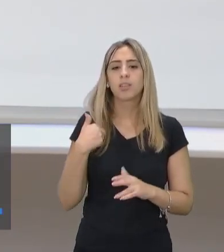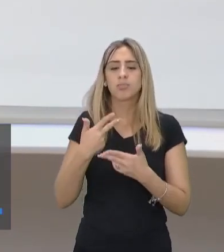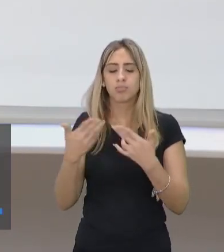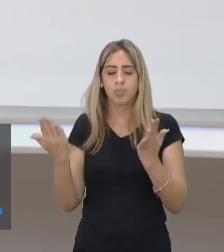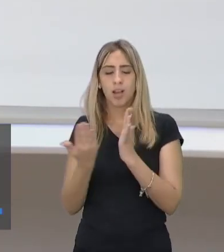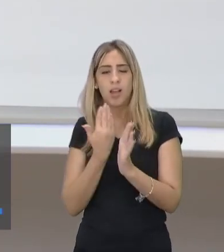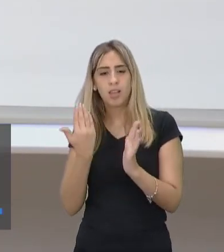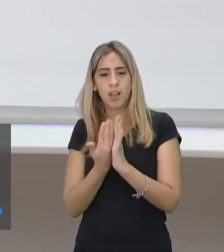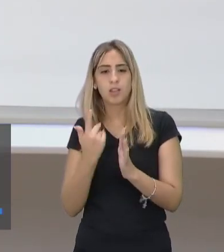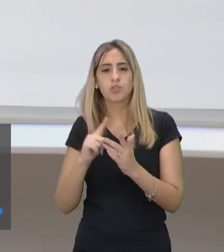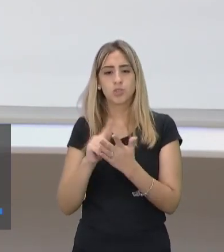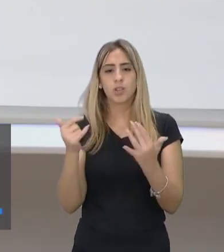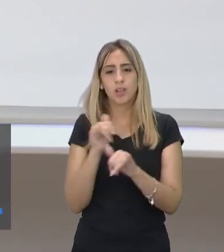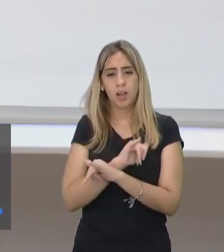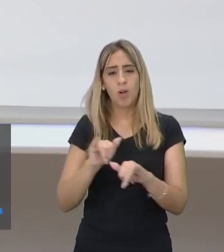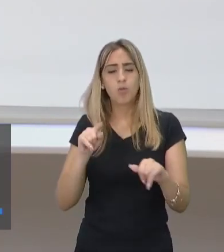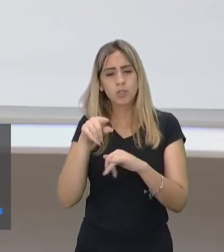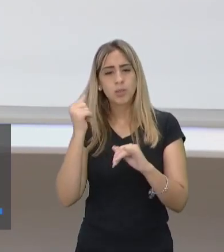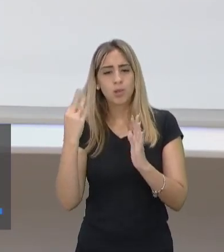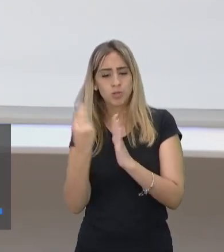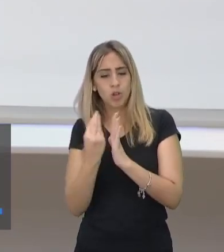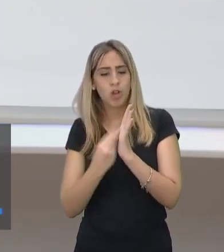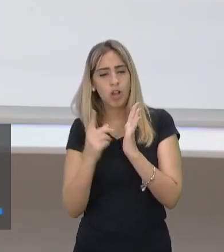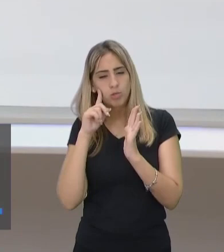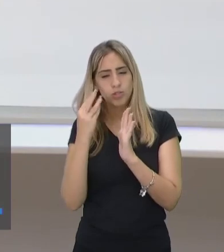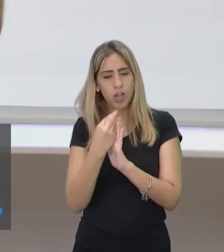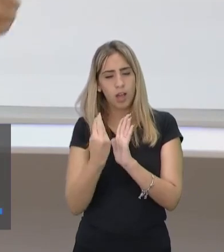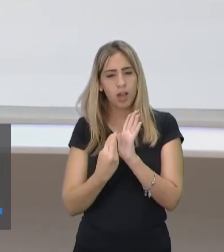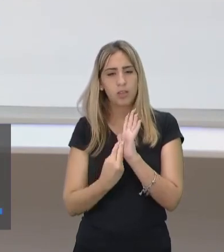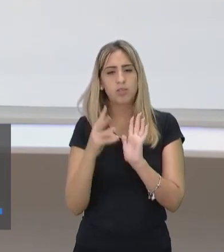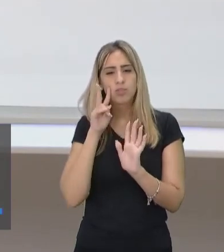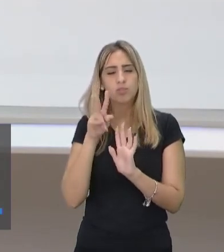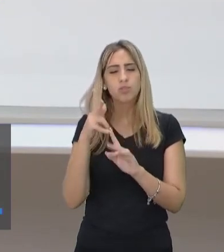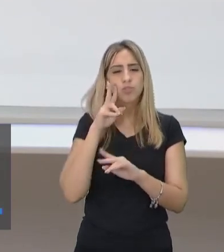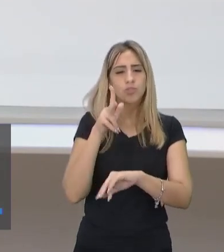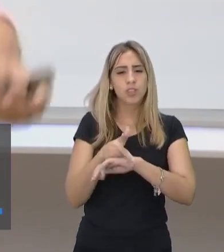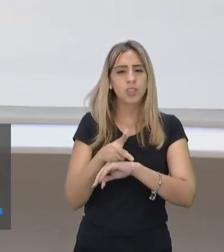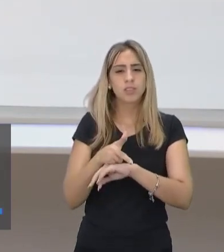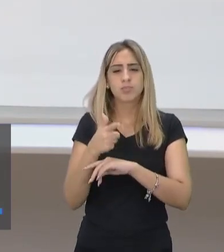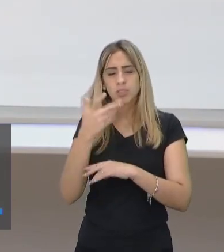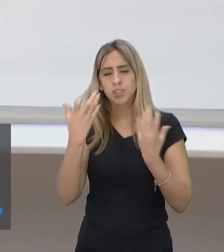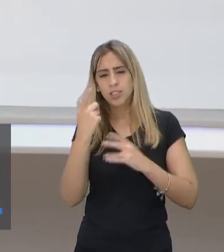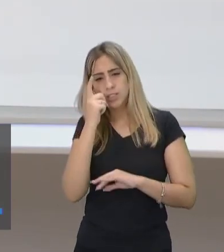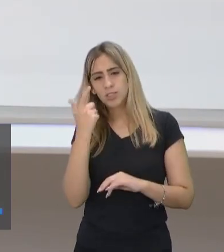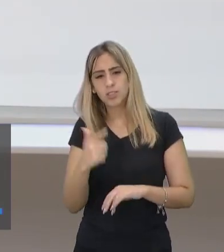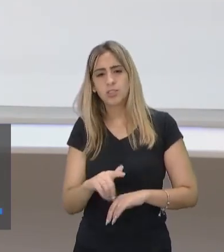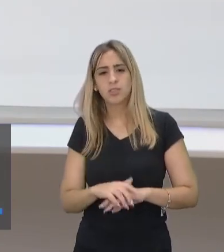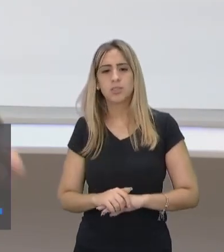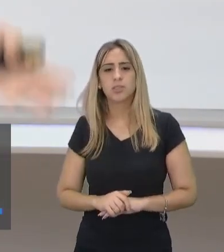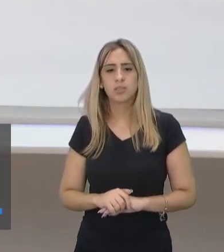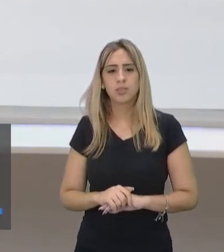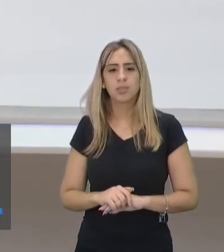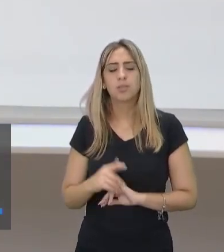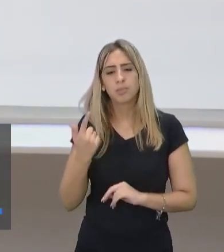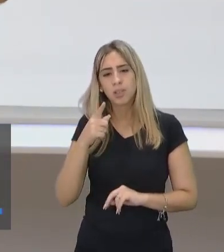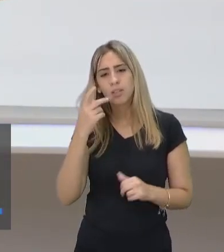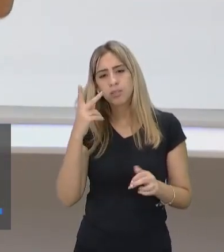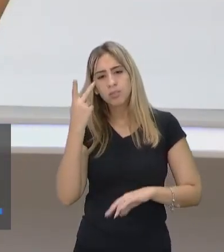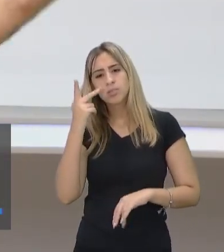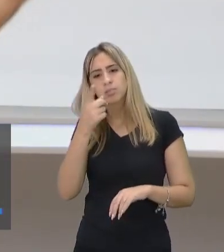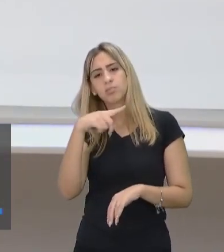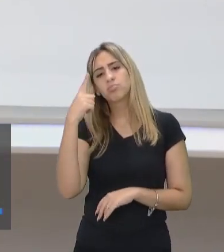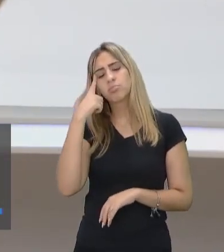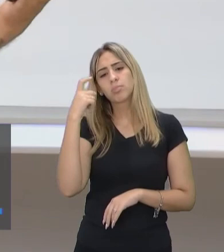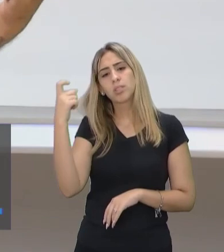seu diário de bordo também. Você pode escrever o link lá do vídeo para você assistir quantas vezes você quiser também, para você entender